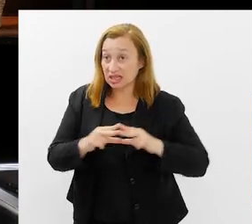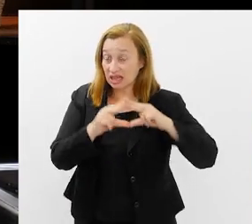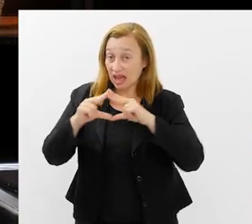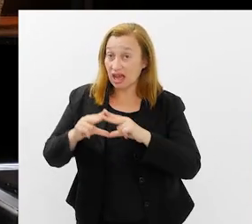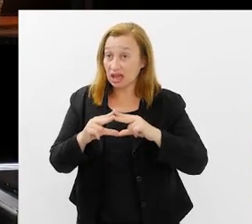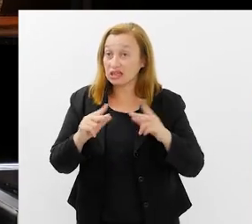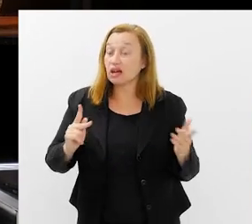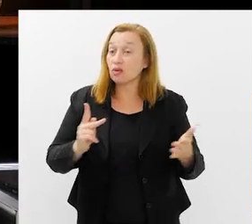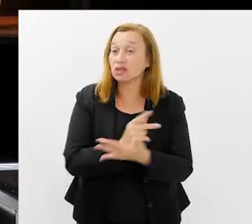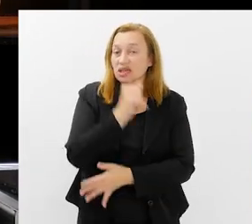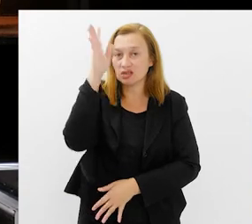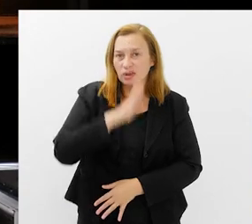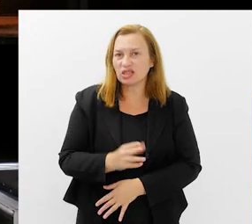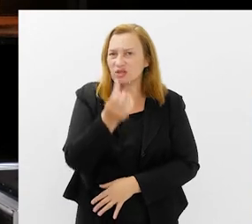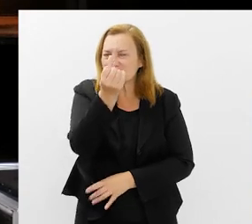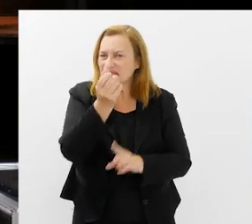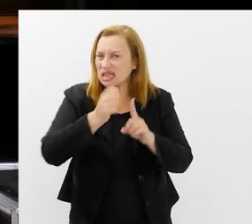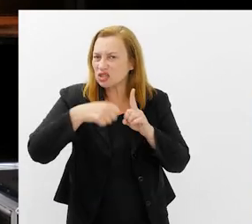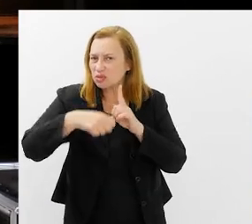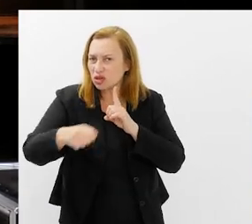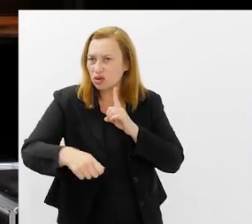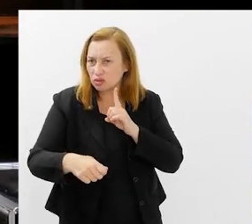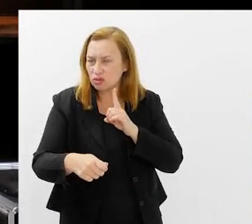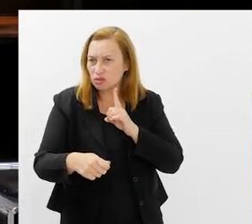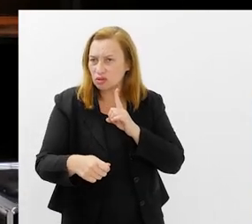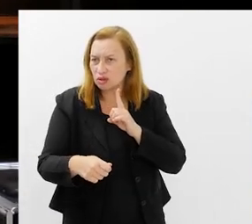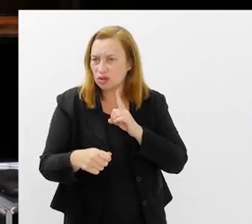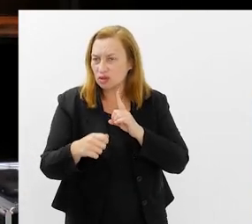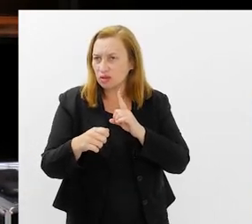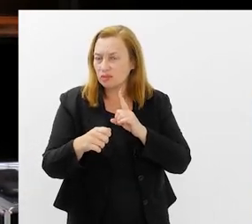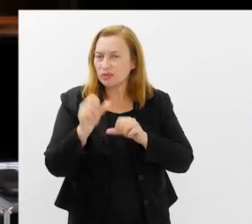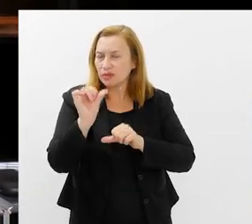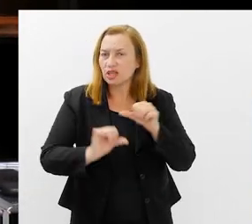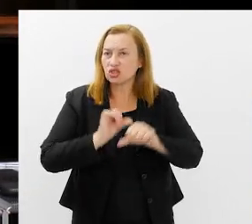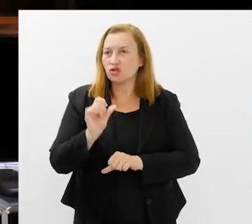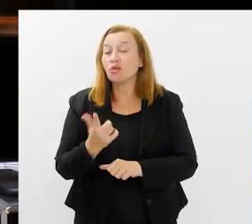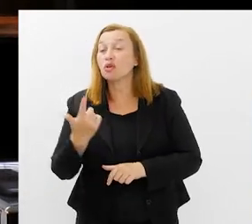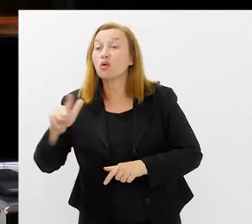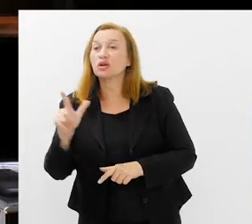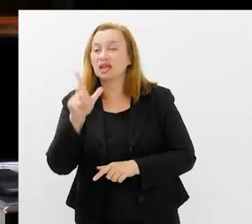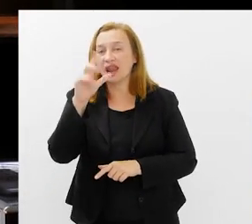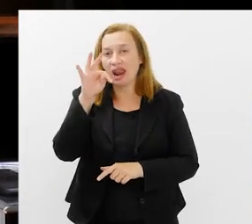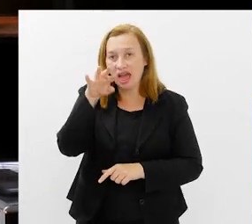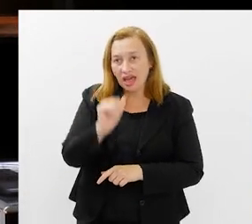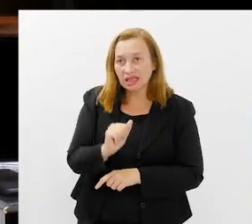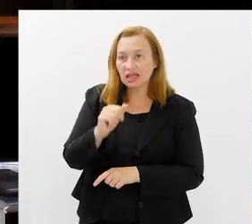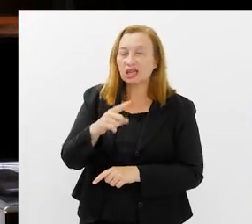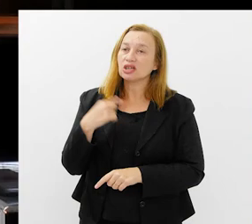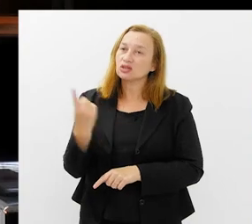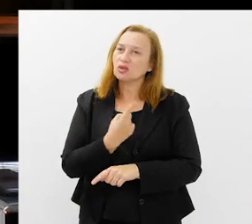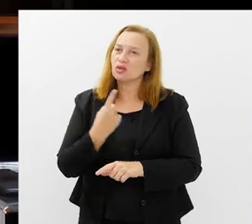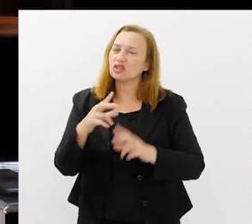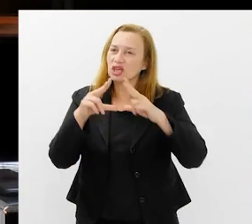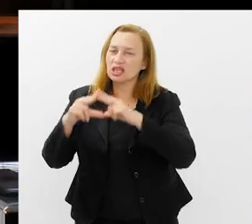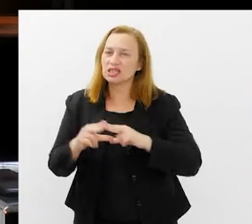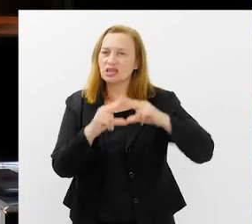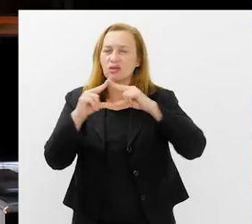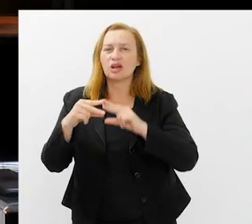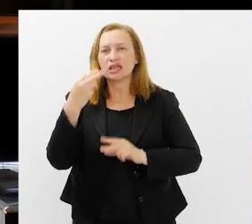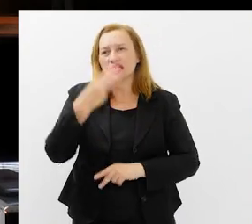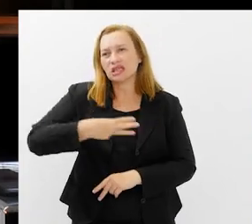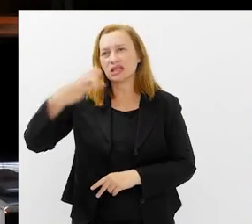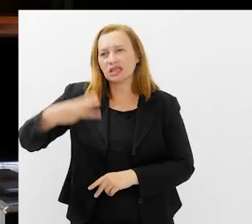Brasil em 6 meses, uma lata de alumínio vira outra lata de alumínio em 6 meses, nós reciclamos